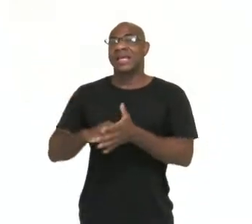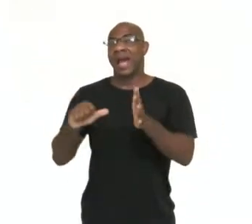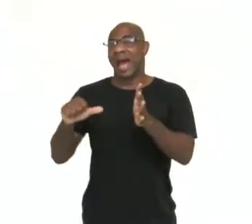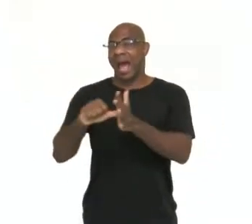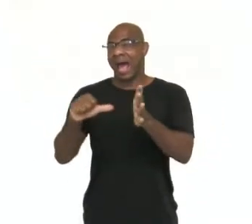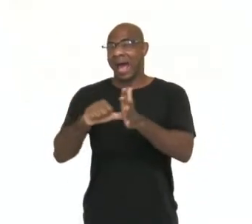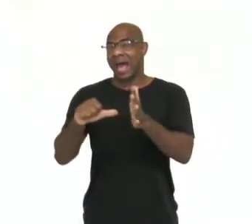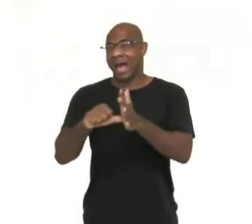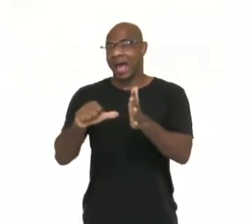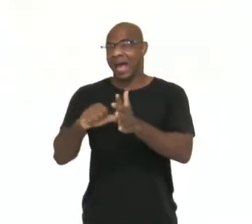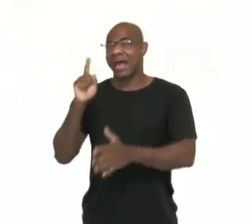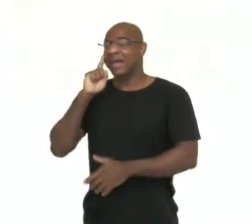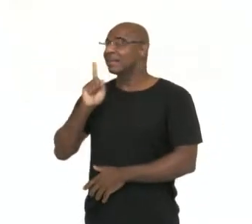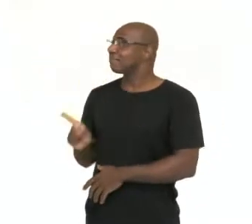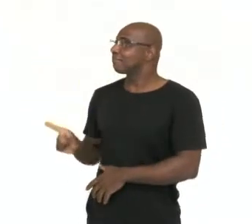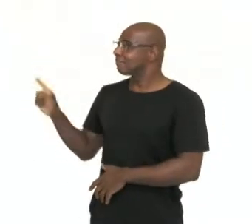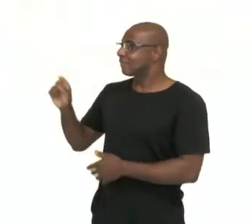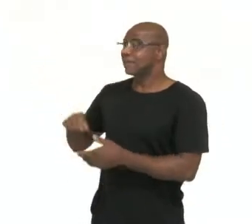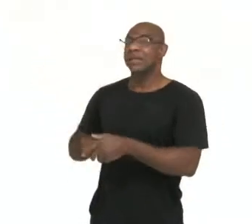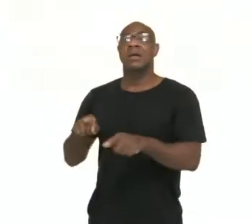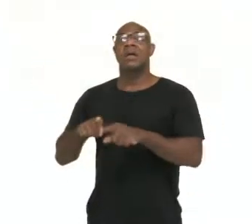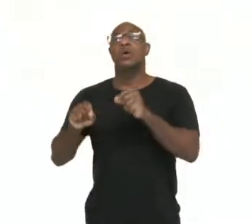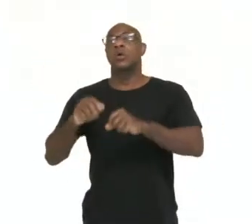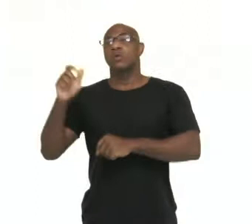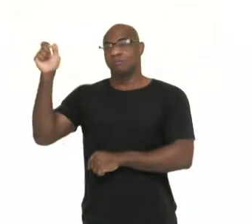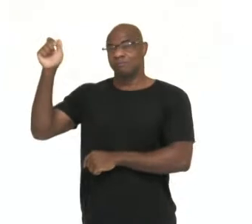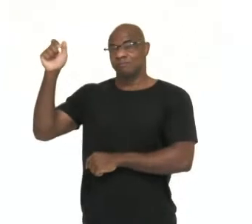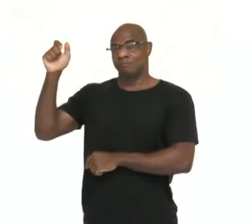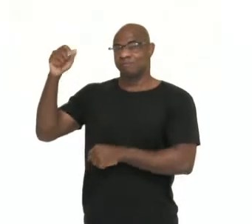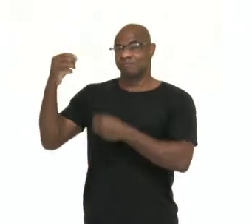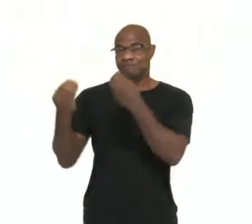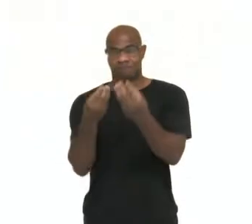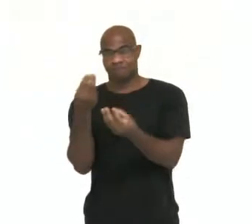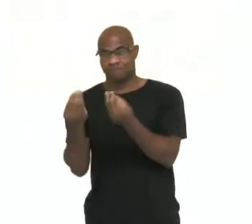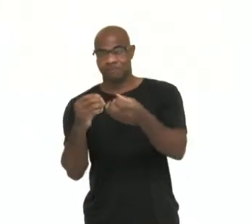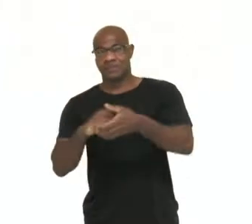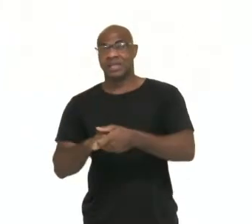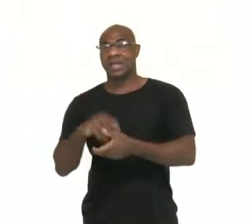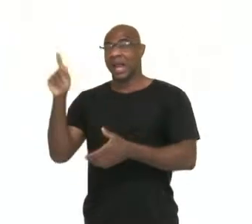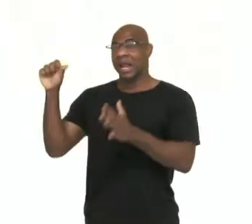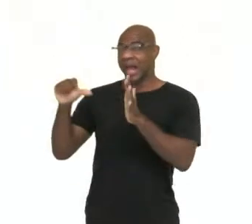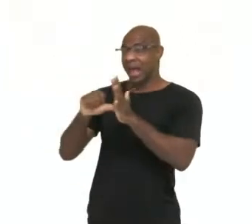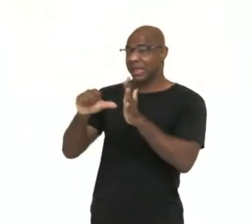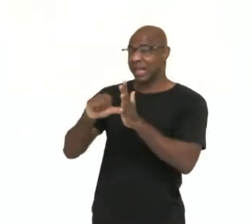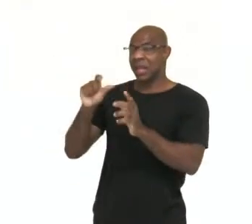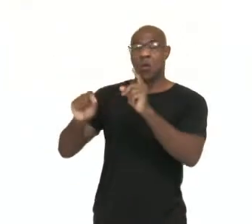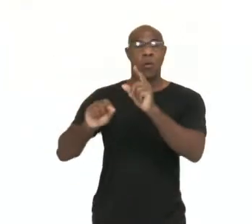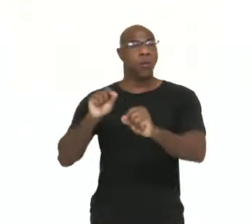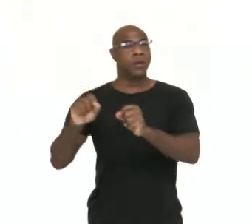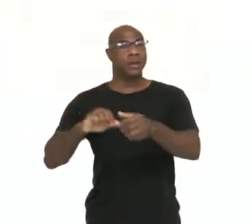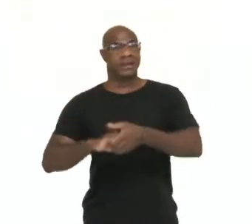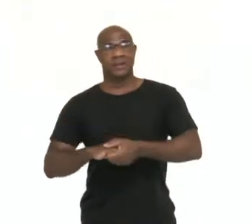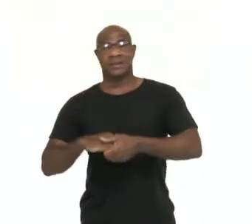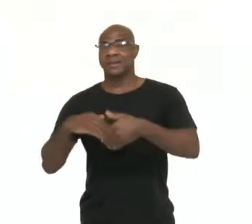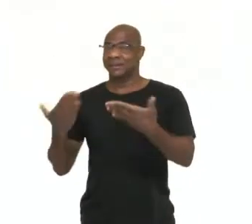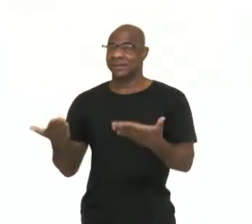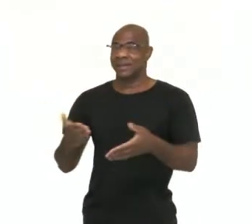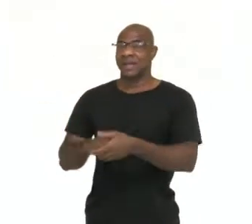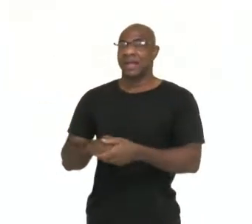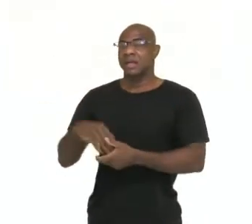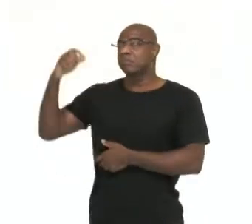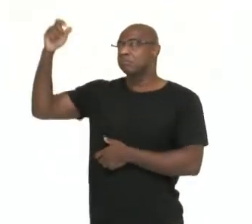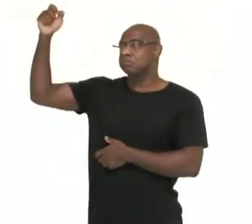onde atores à luz do dia, portanto, em Atenas, onde atores à luz do